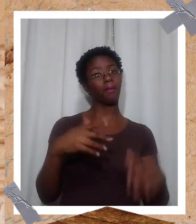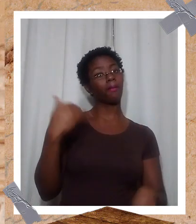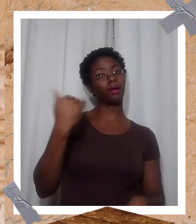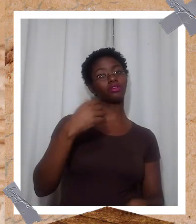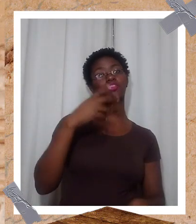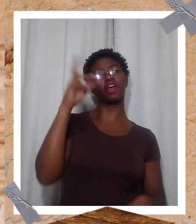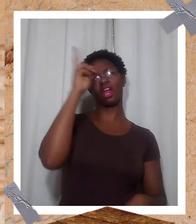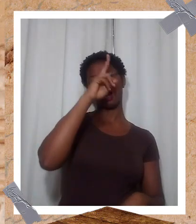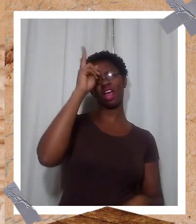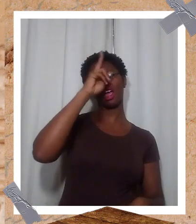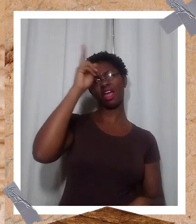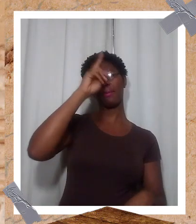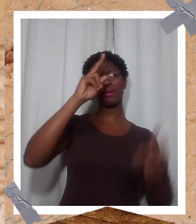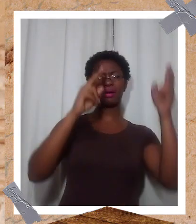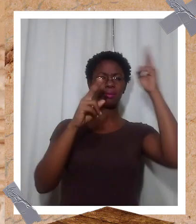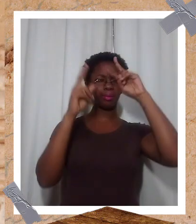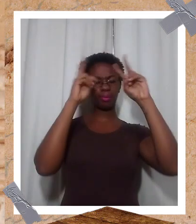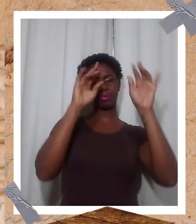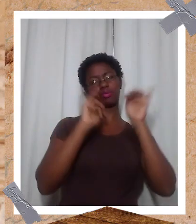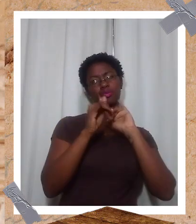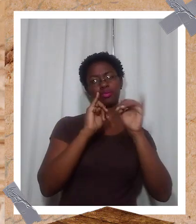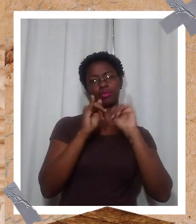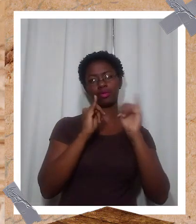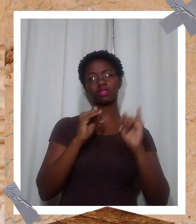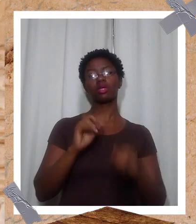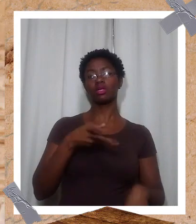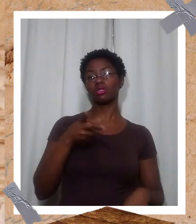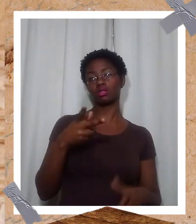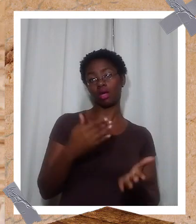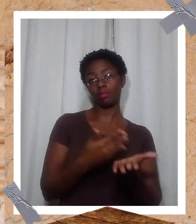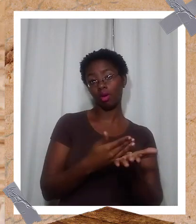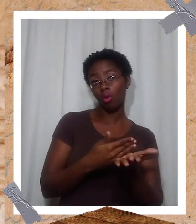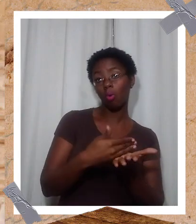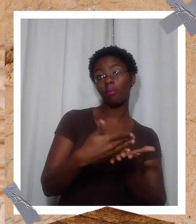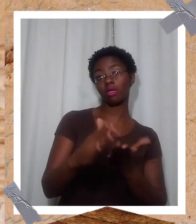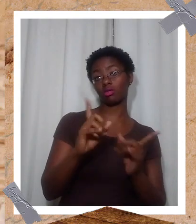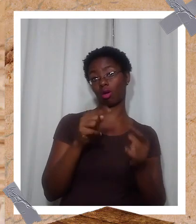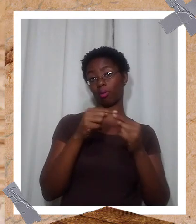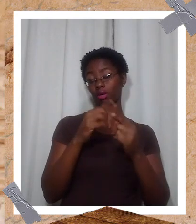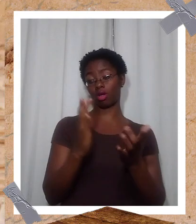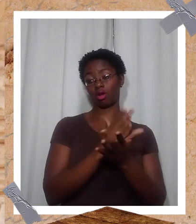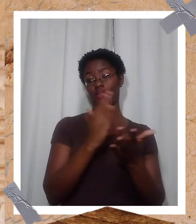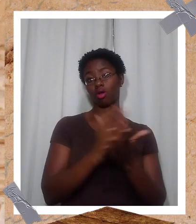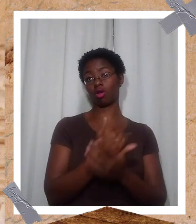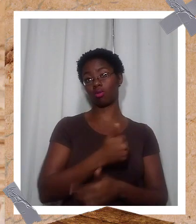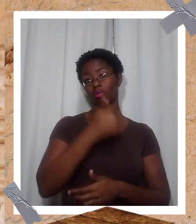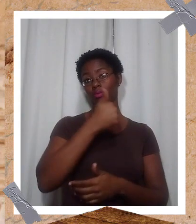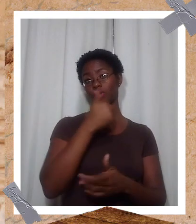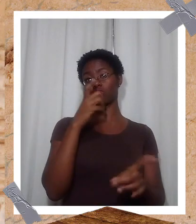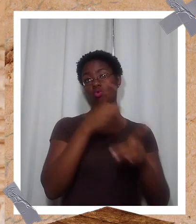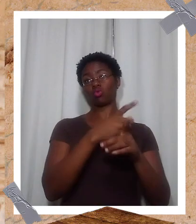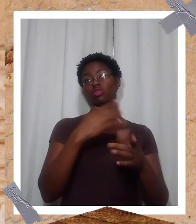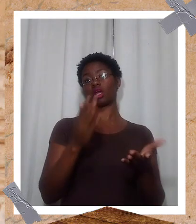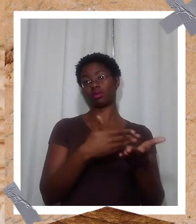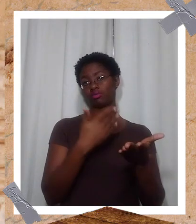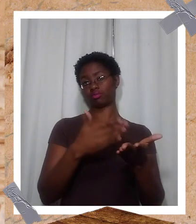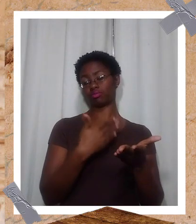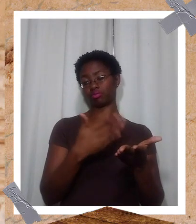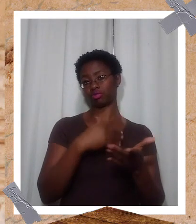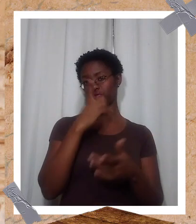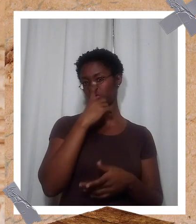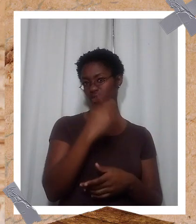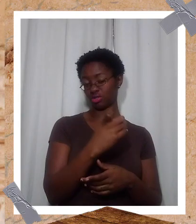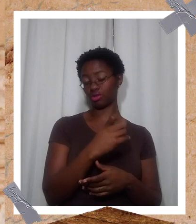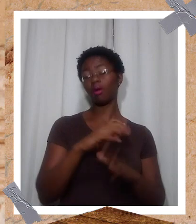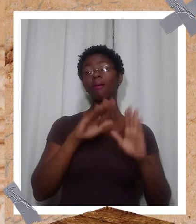resgata memórias, tendo sempre como ponto de partida o primeiro livro de vocês, que vocês encontraram no lixo. E o segundo bloco, a gente